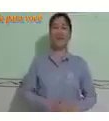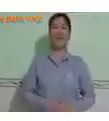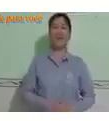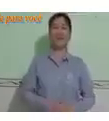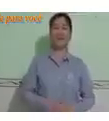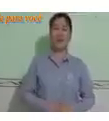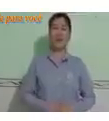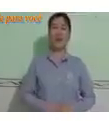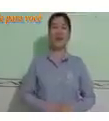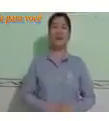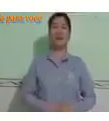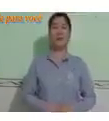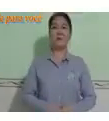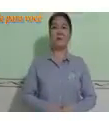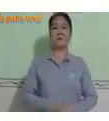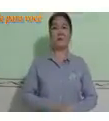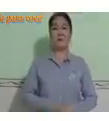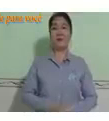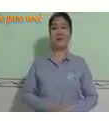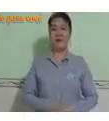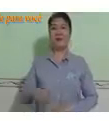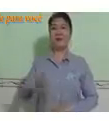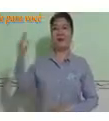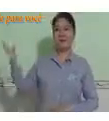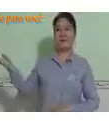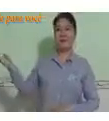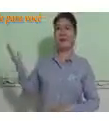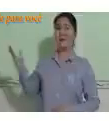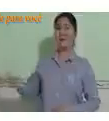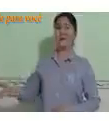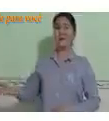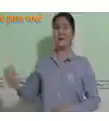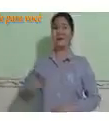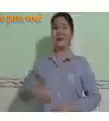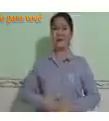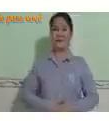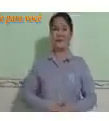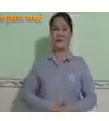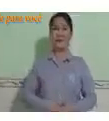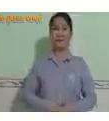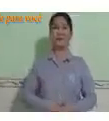6 7 8 9 1 0 1 1 2 1 3